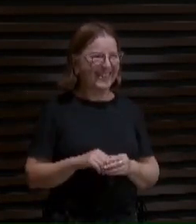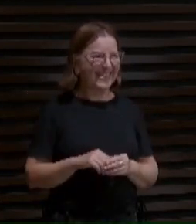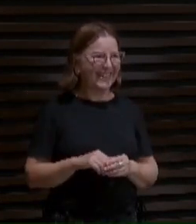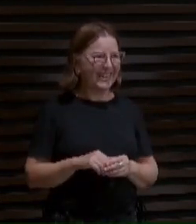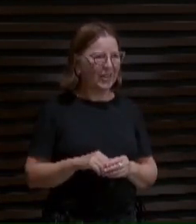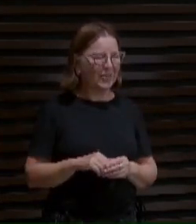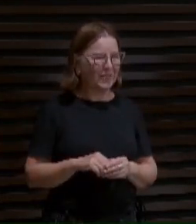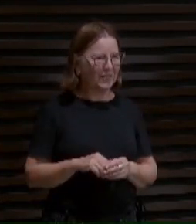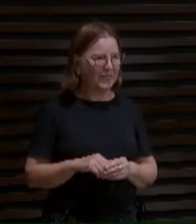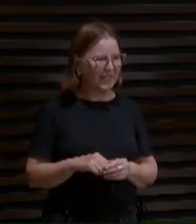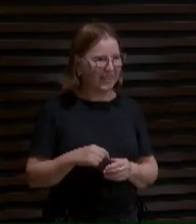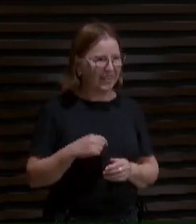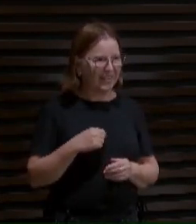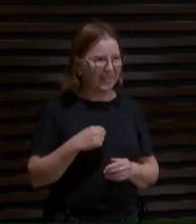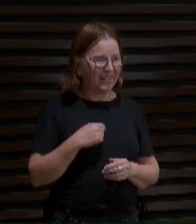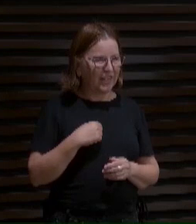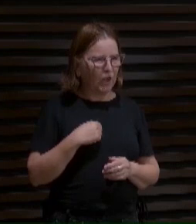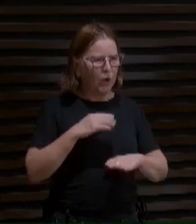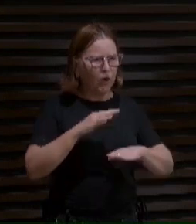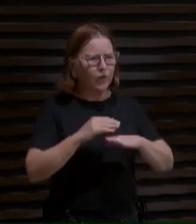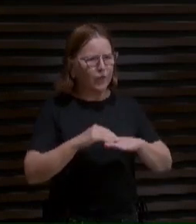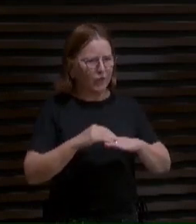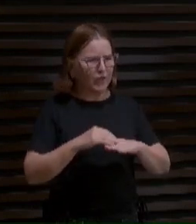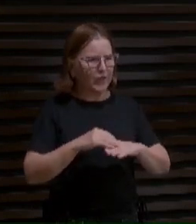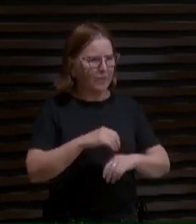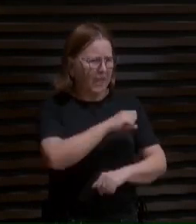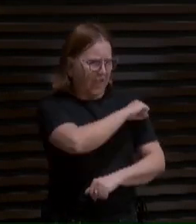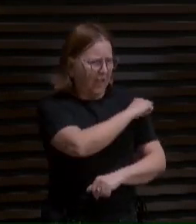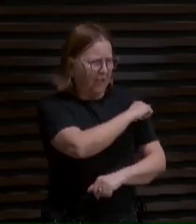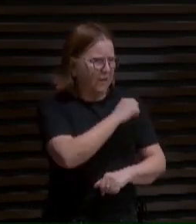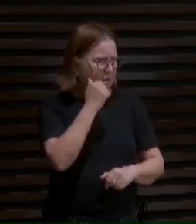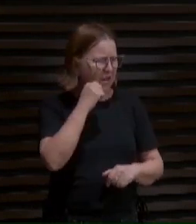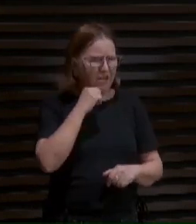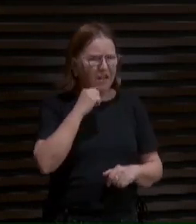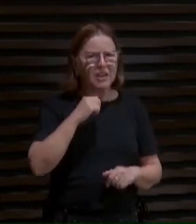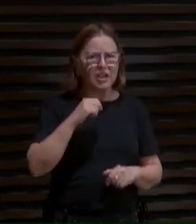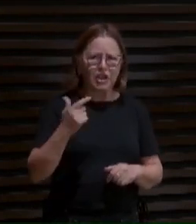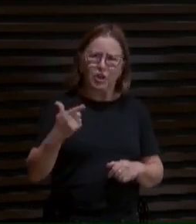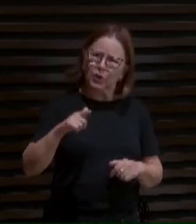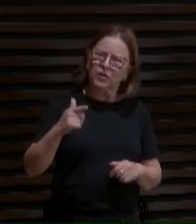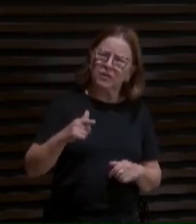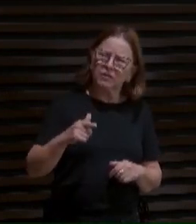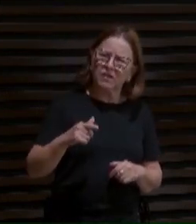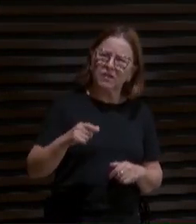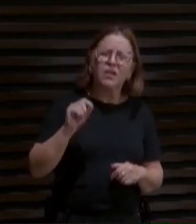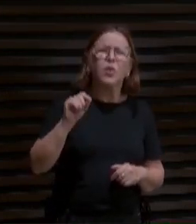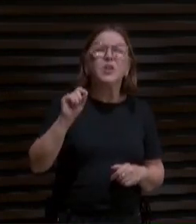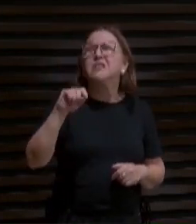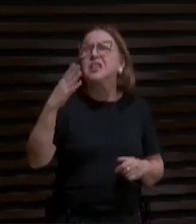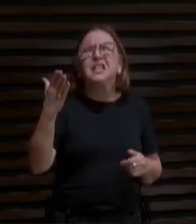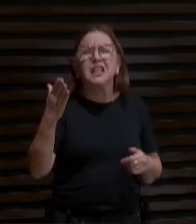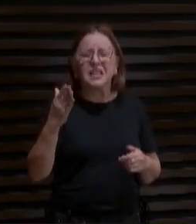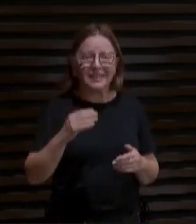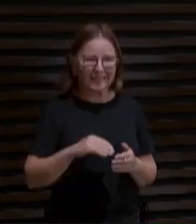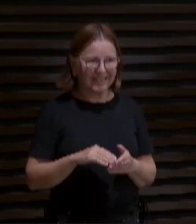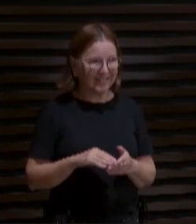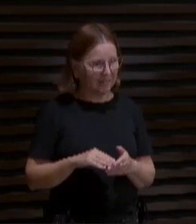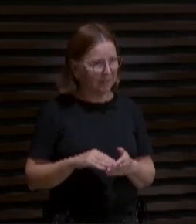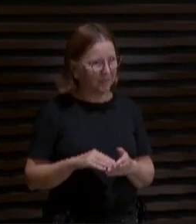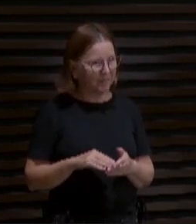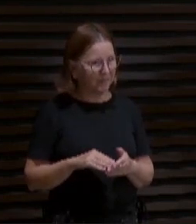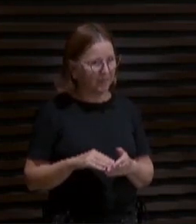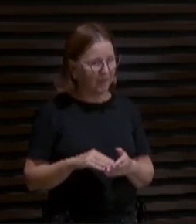eu fiz o teste, chamei a enfermeira e fiz várias vezes. Eu digo, o que será isto? Depois